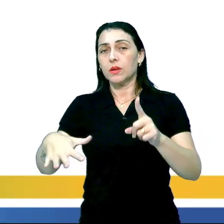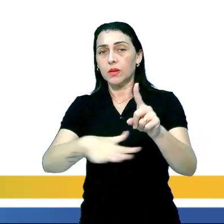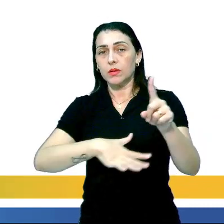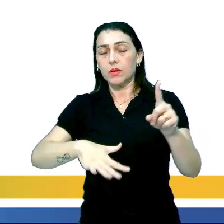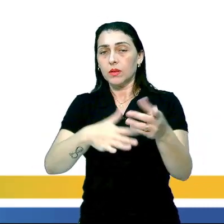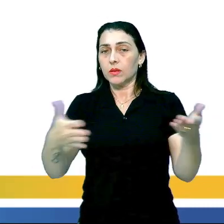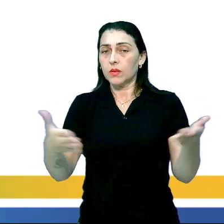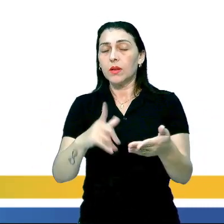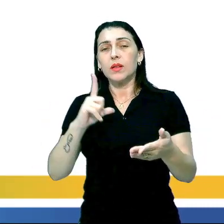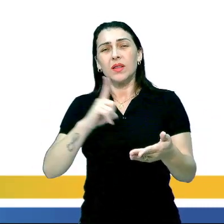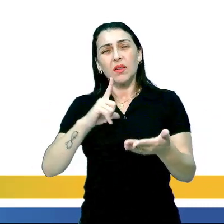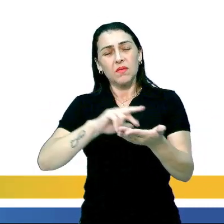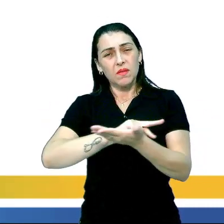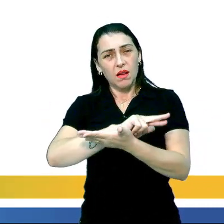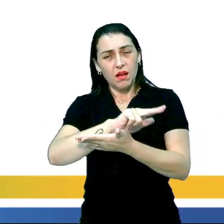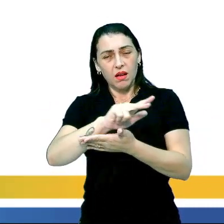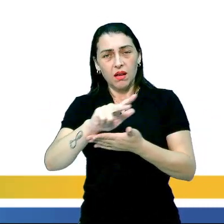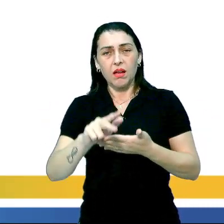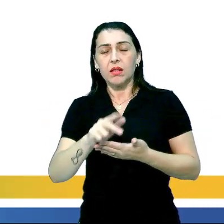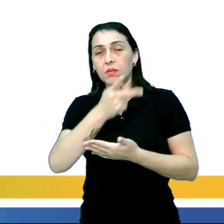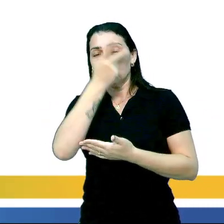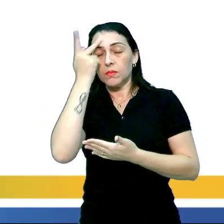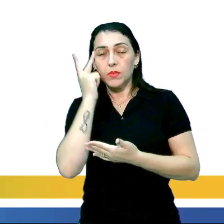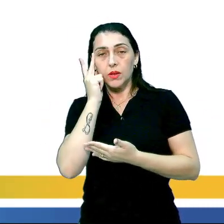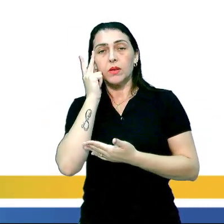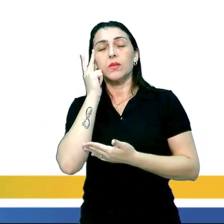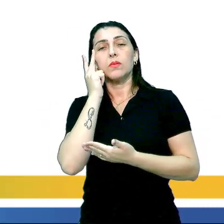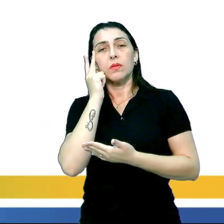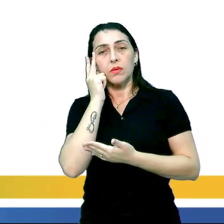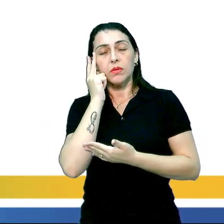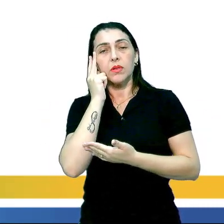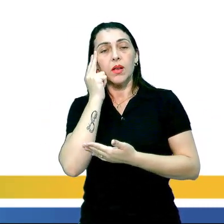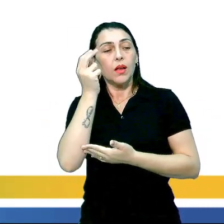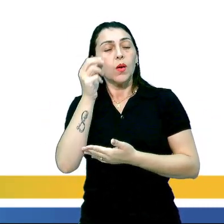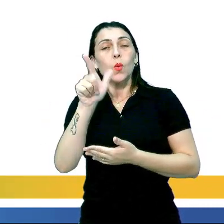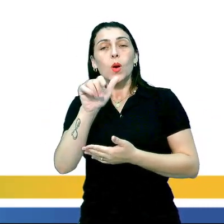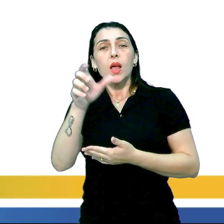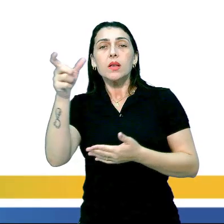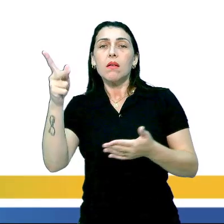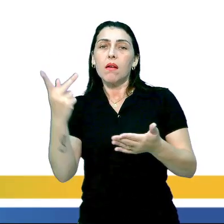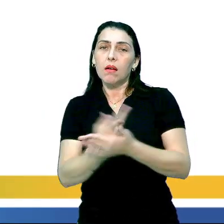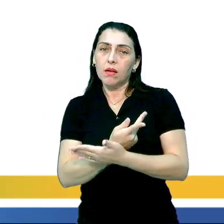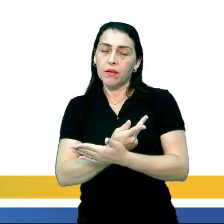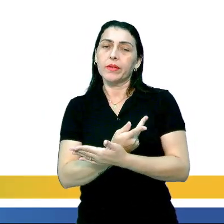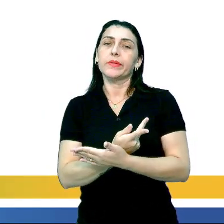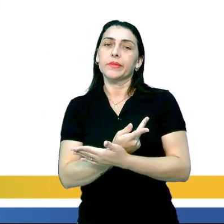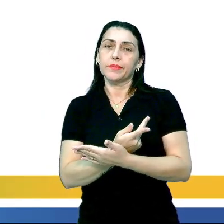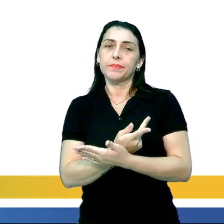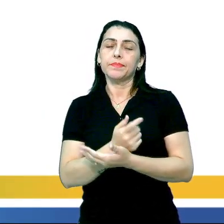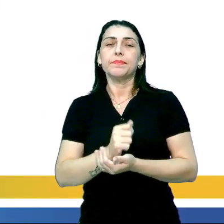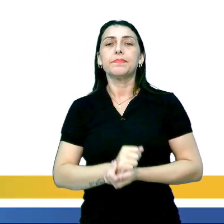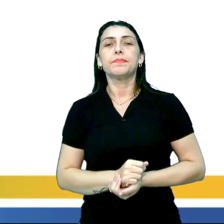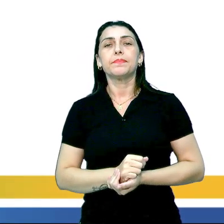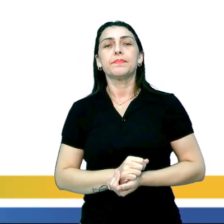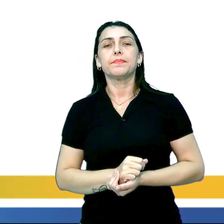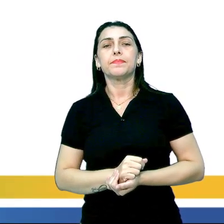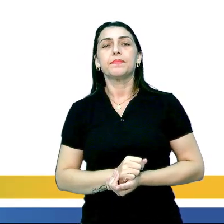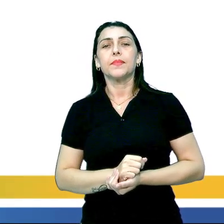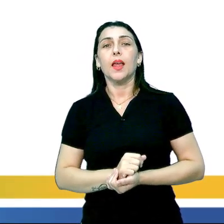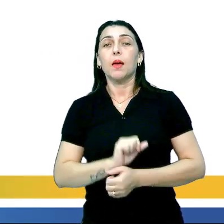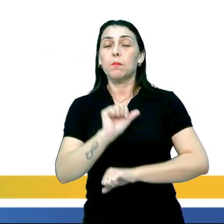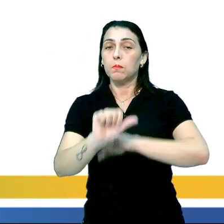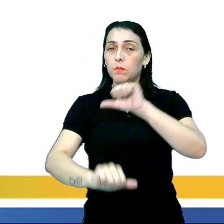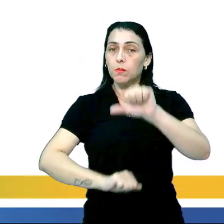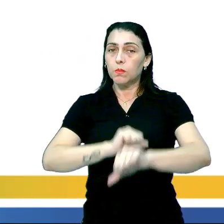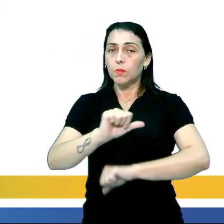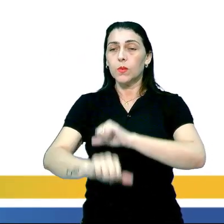sociedade atual existe muito isso. As pessoas acabam destinando o lixo de forma incorreta.